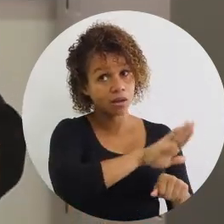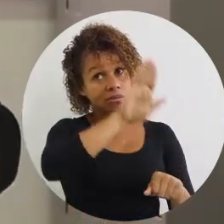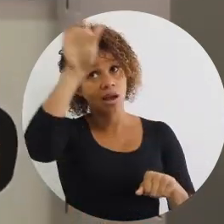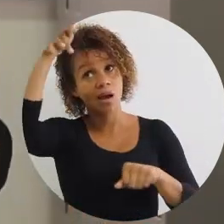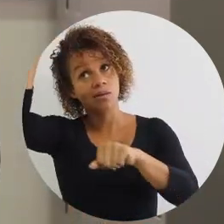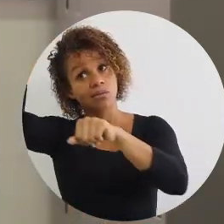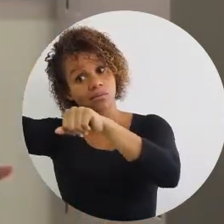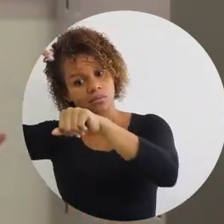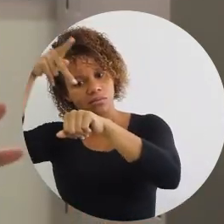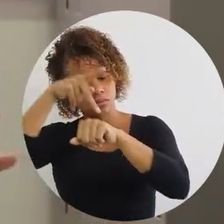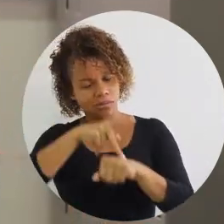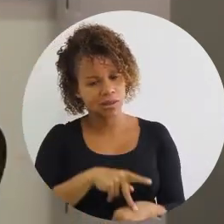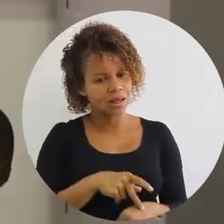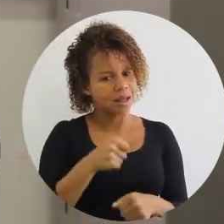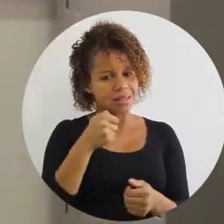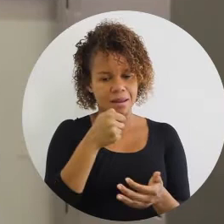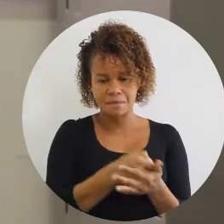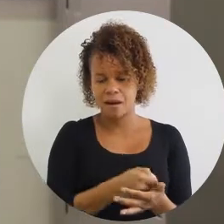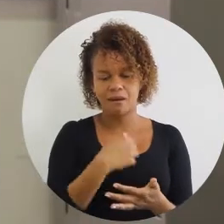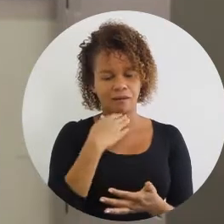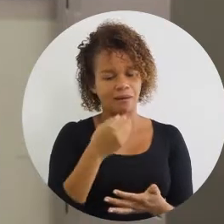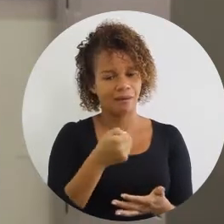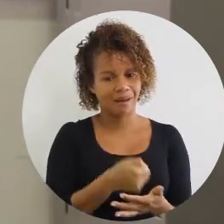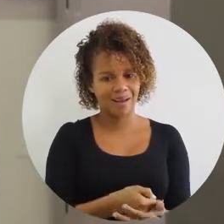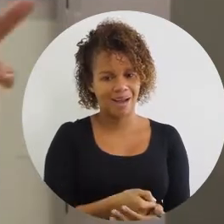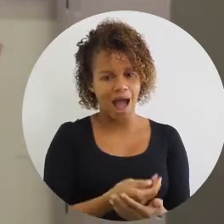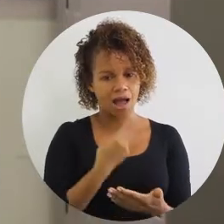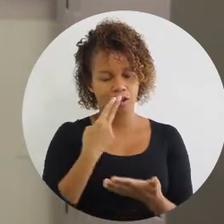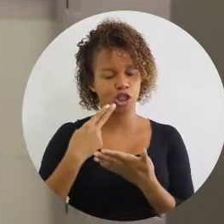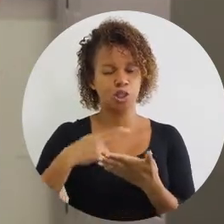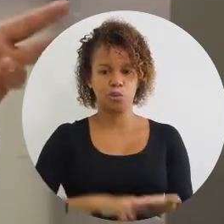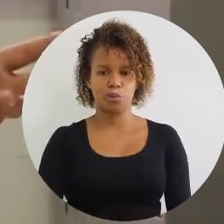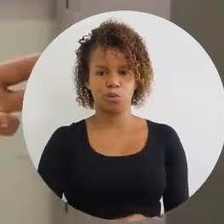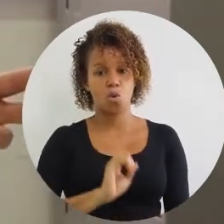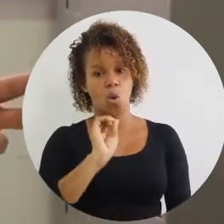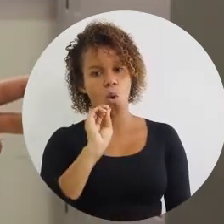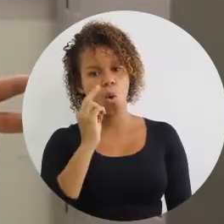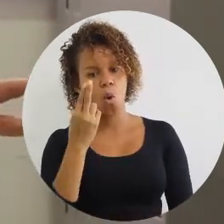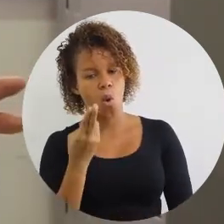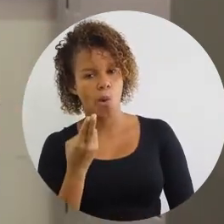exportar, sem pagar o determinado tributos ou